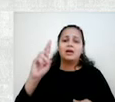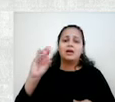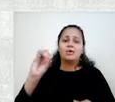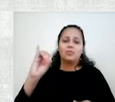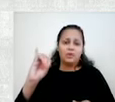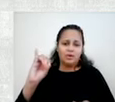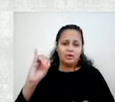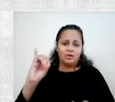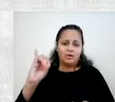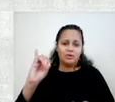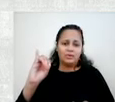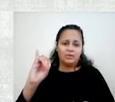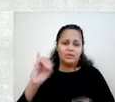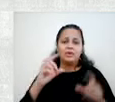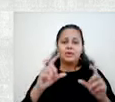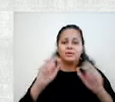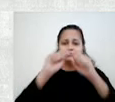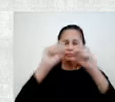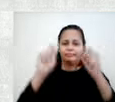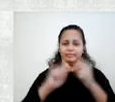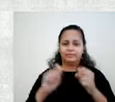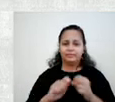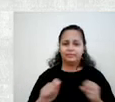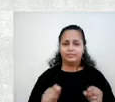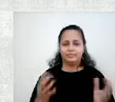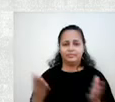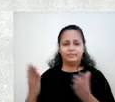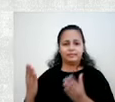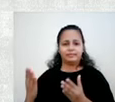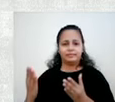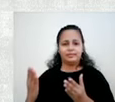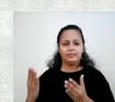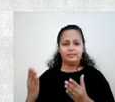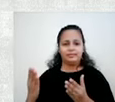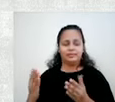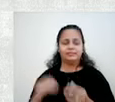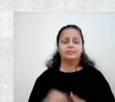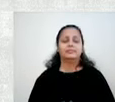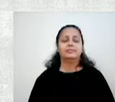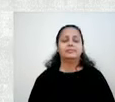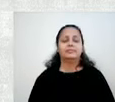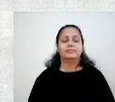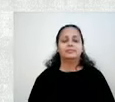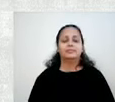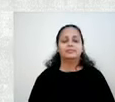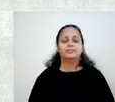resistência. Essa estátua de baixo, então, é uma estátua de Saladino.